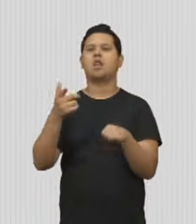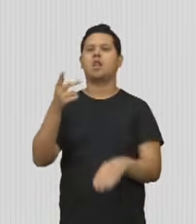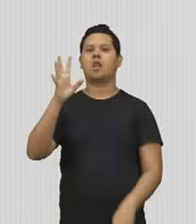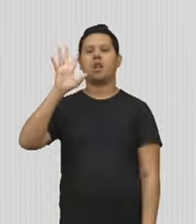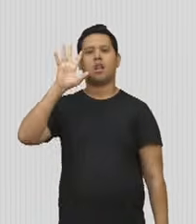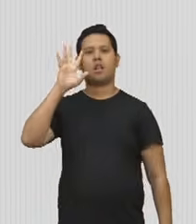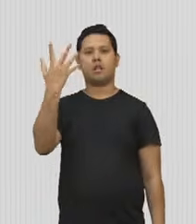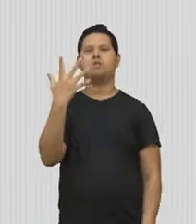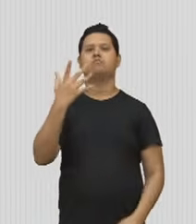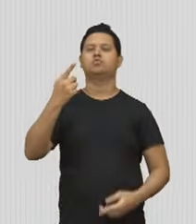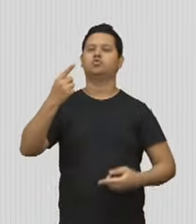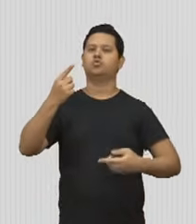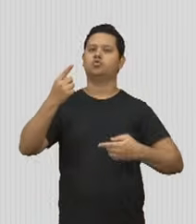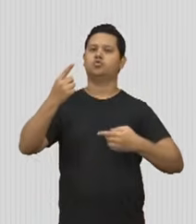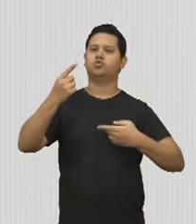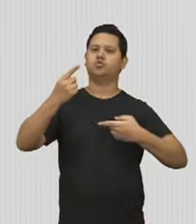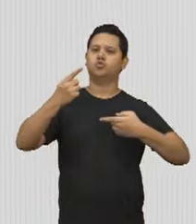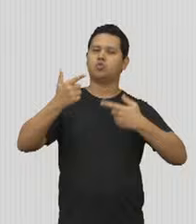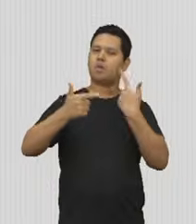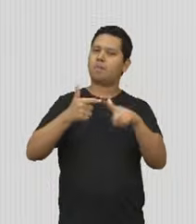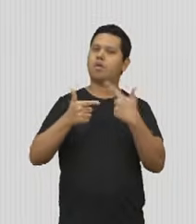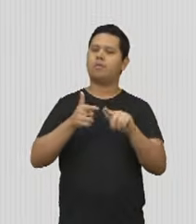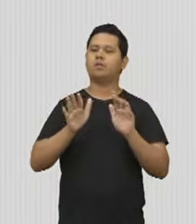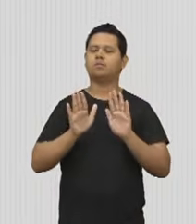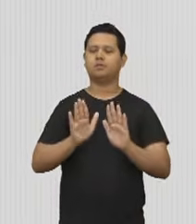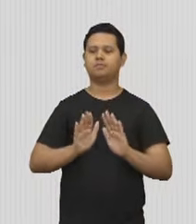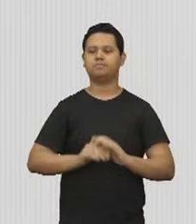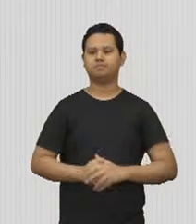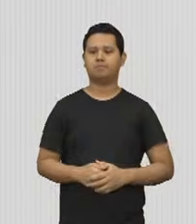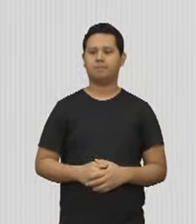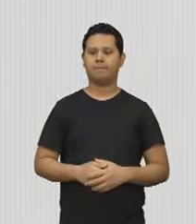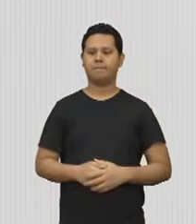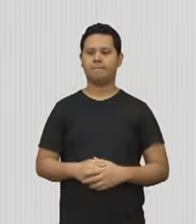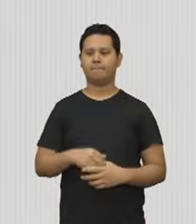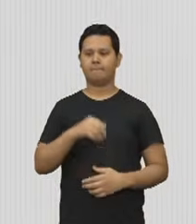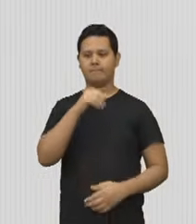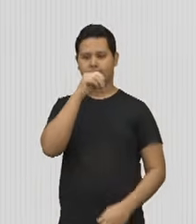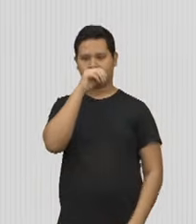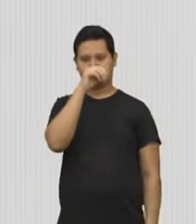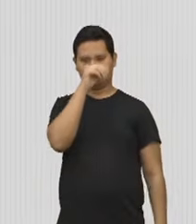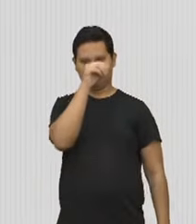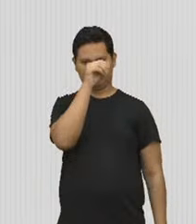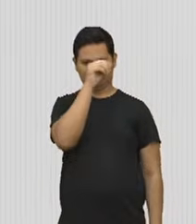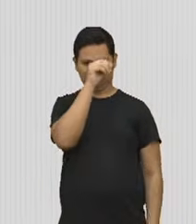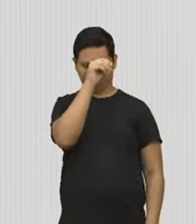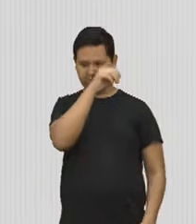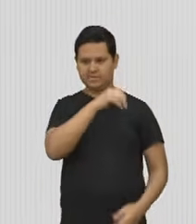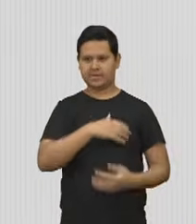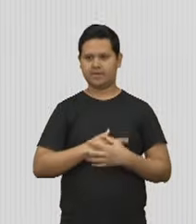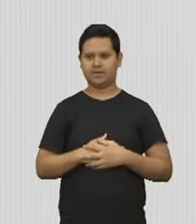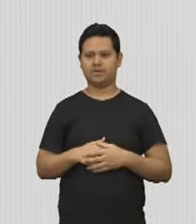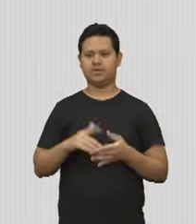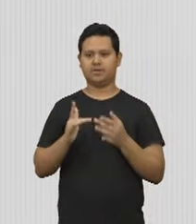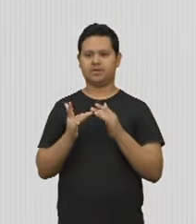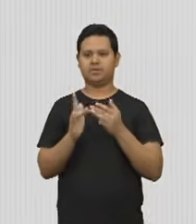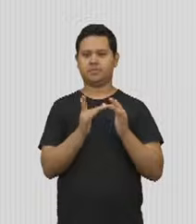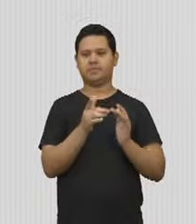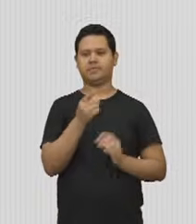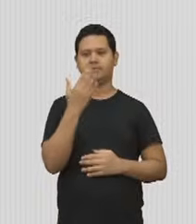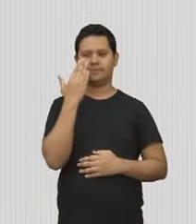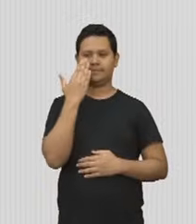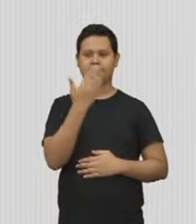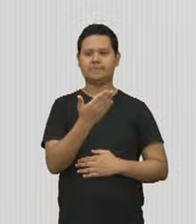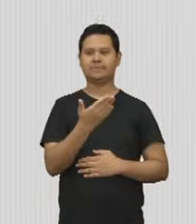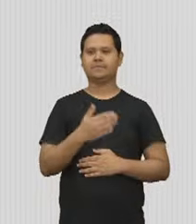conflitos. Para o próximo slide, para a gente poder continuar a explicação aqui, qual seria o contexto, né? Como eu falei anteriormente para vocês, a